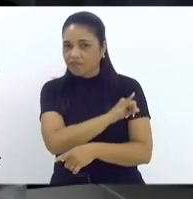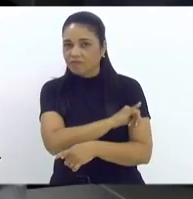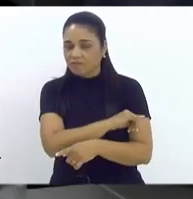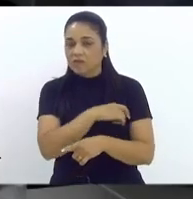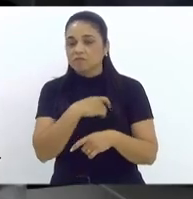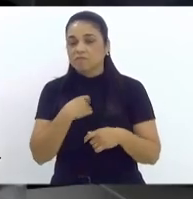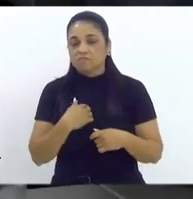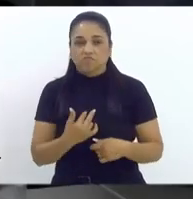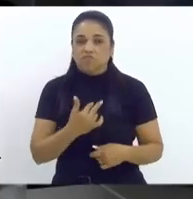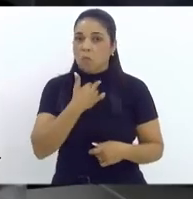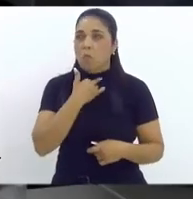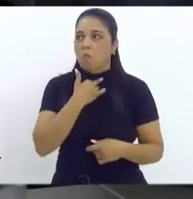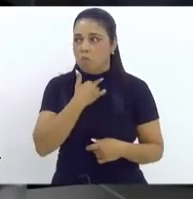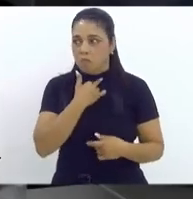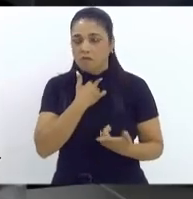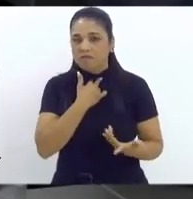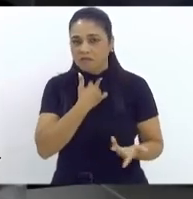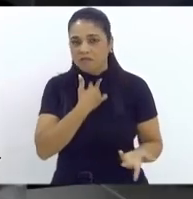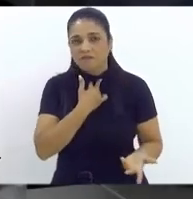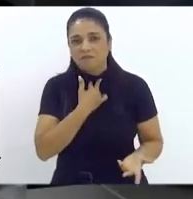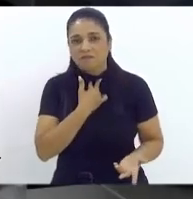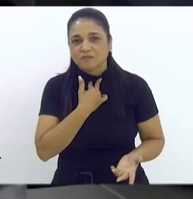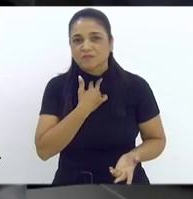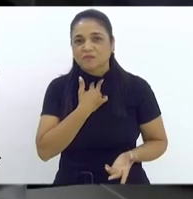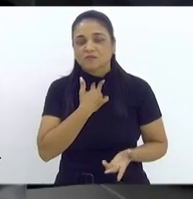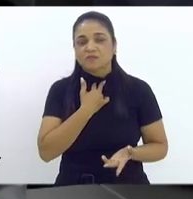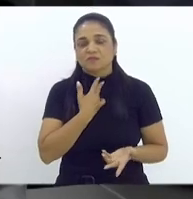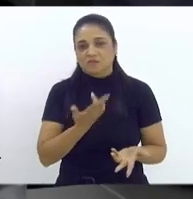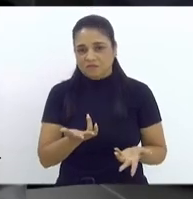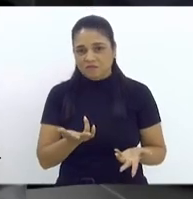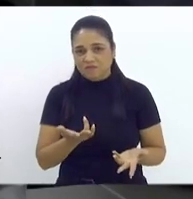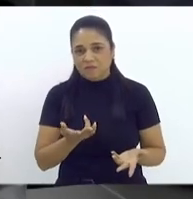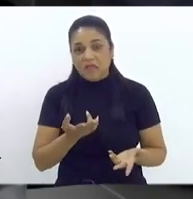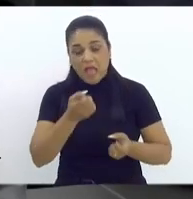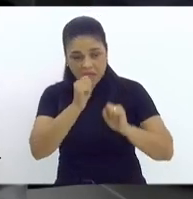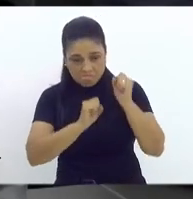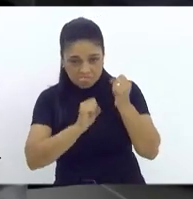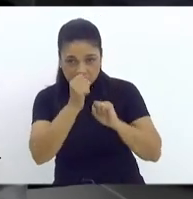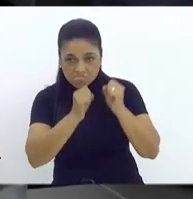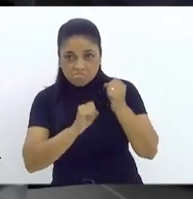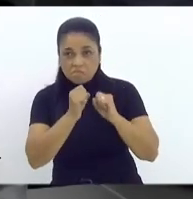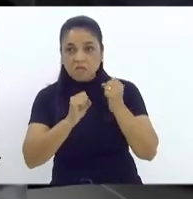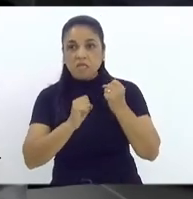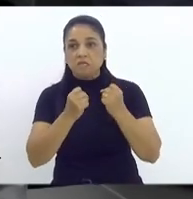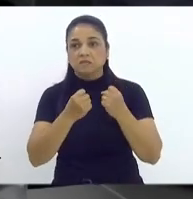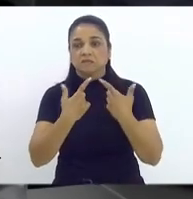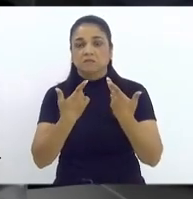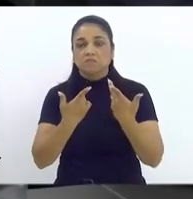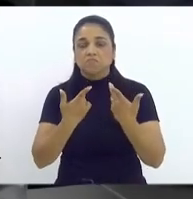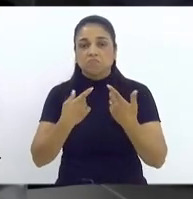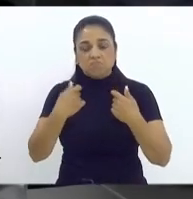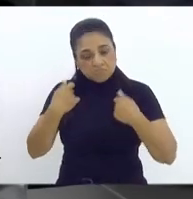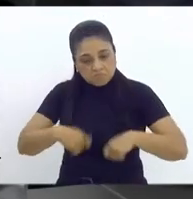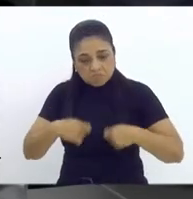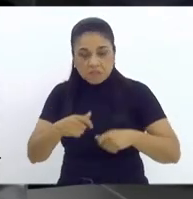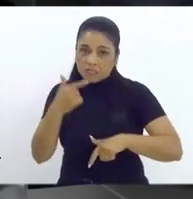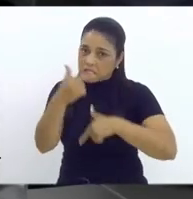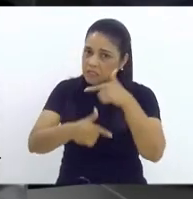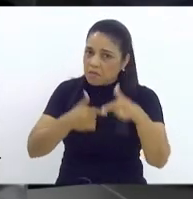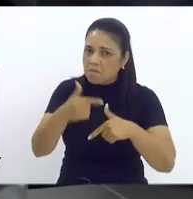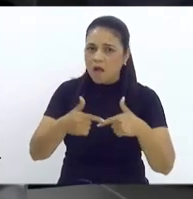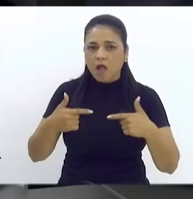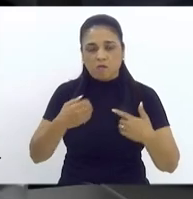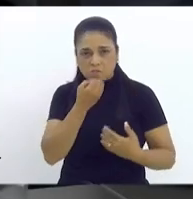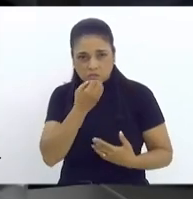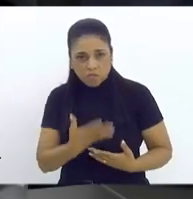ter essa diferença tanto que ser uma empresa que quer igualitária, né, quer fazer um bom trabalho, né?